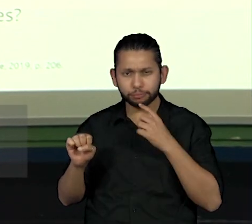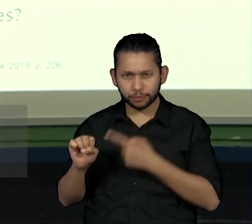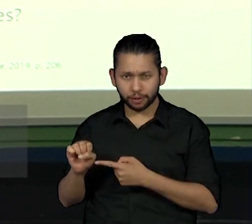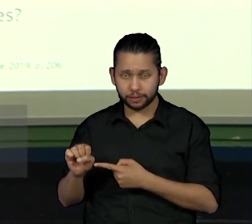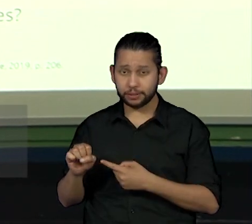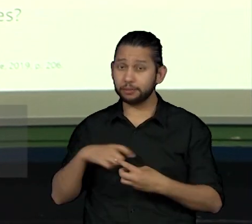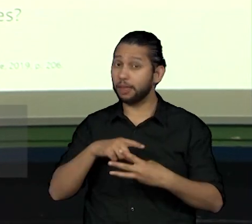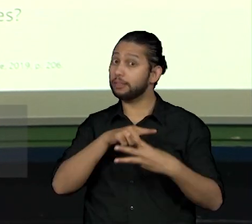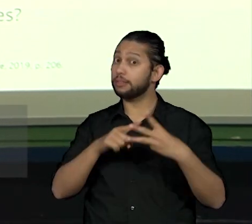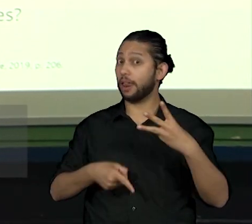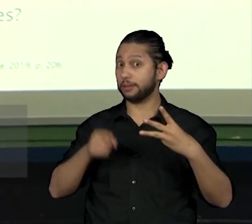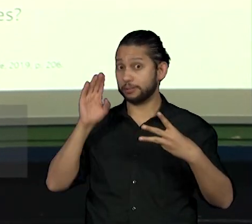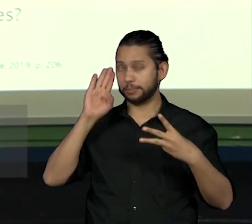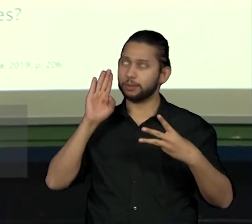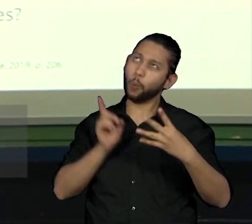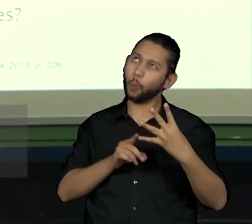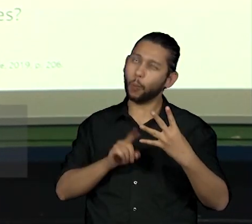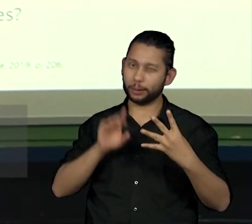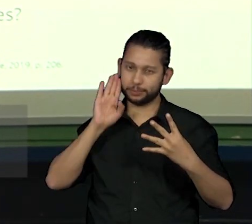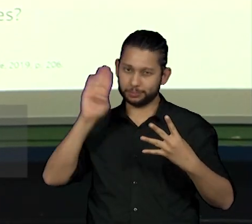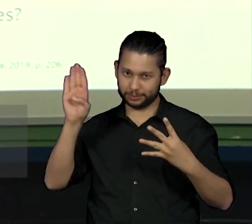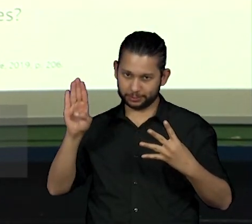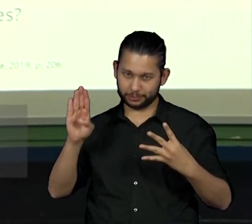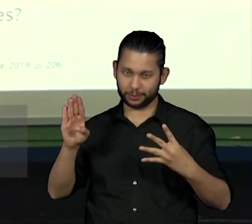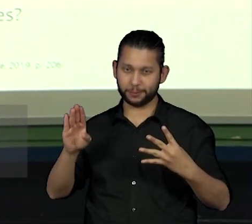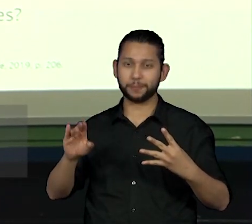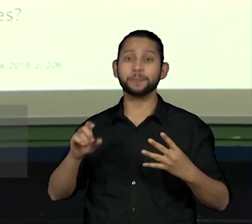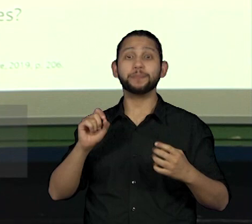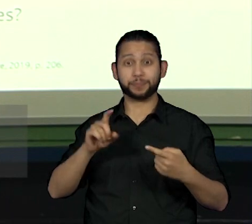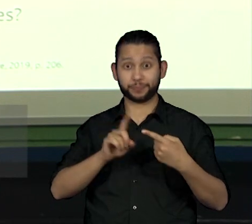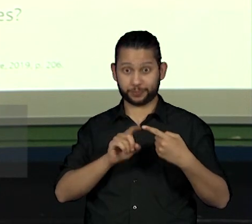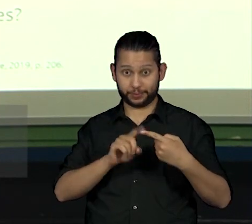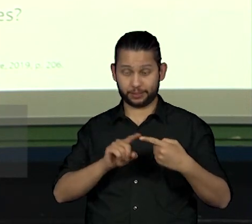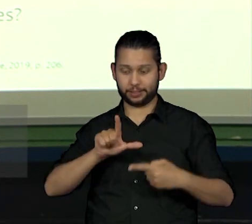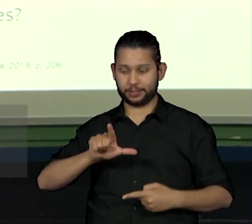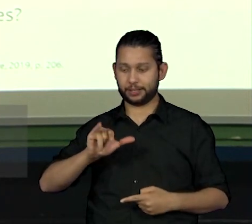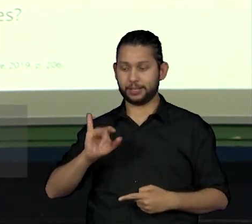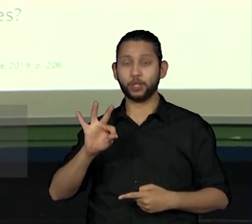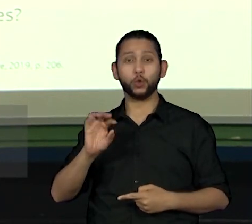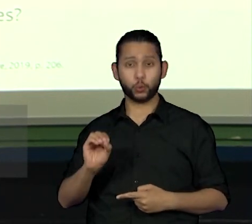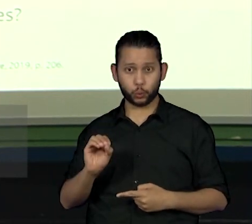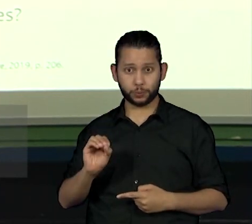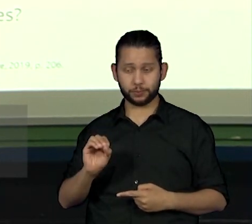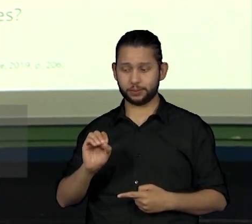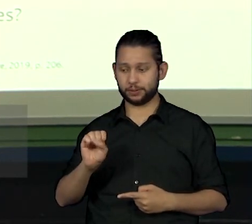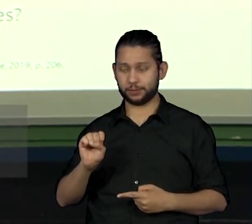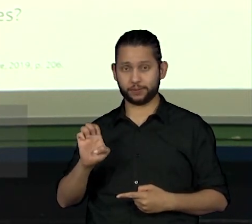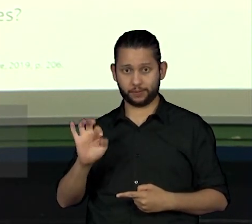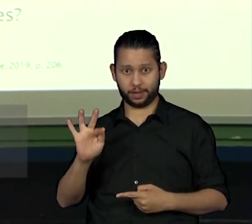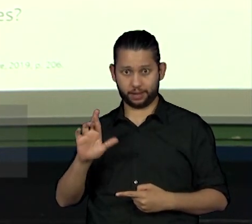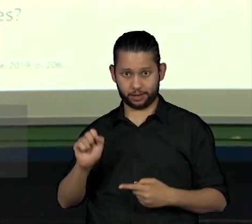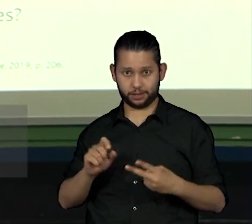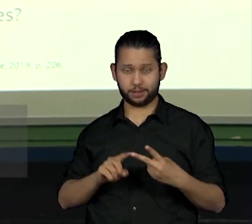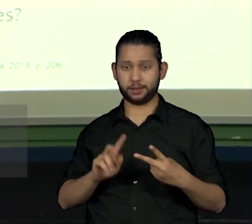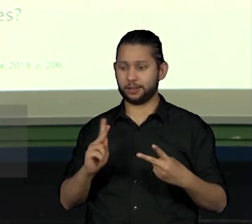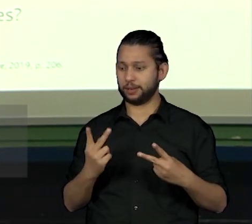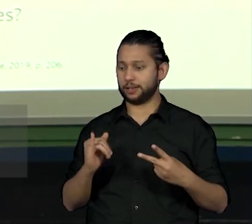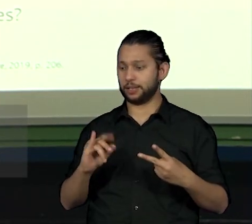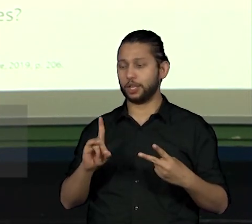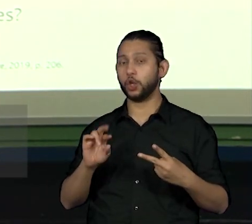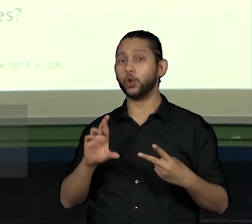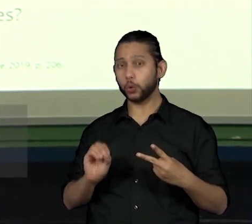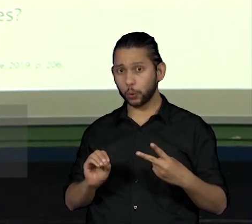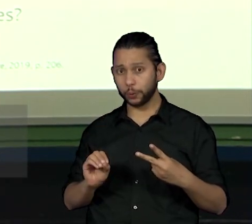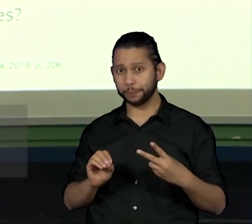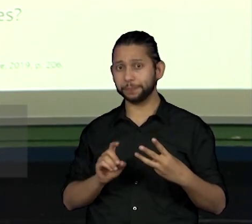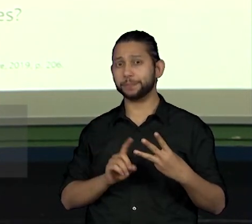3 esferas? As 4 esferas? Litosfera, hidrosfera, atmosfera. E